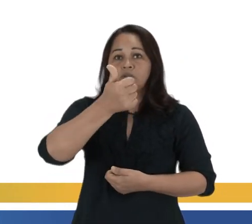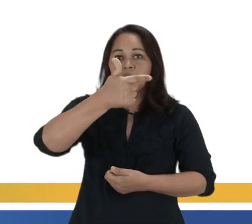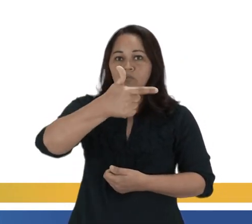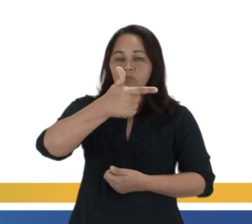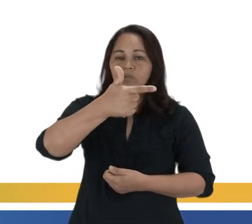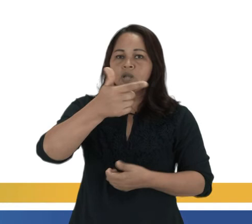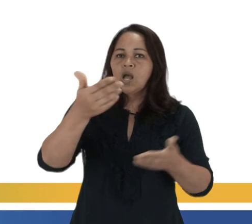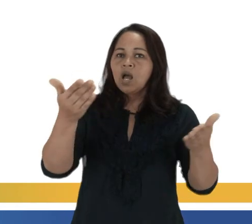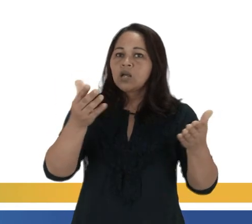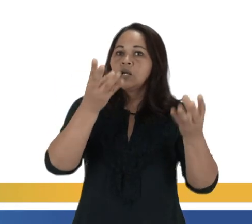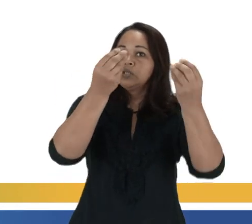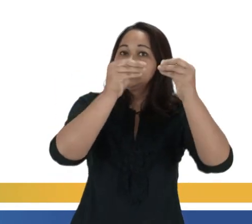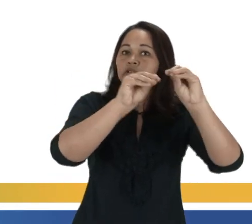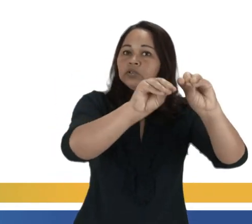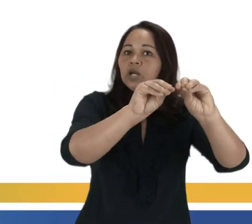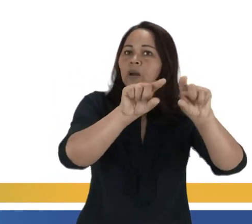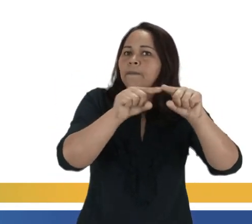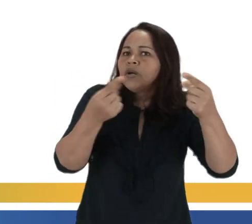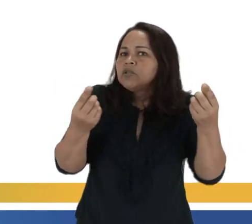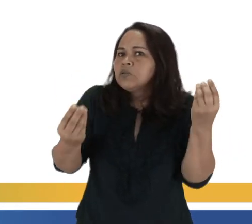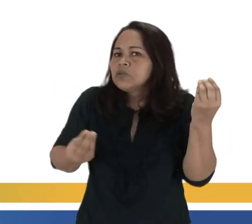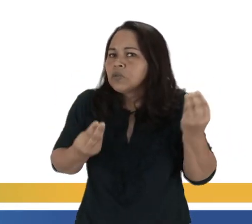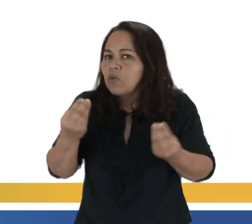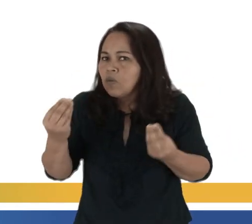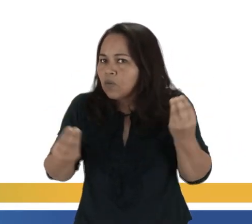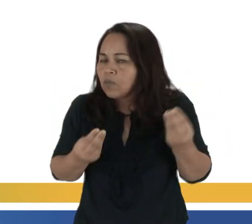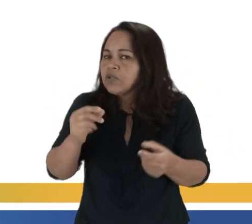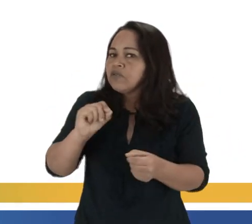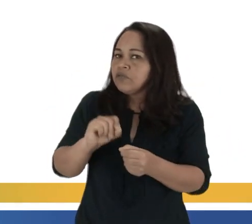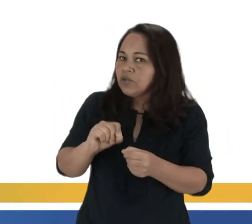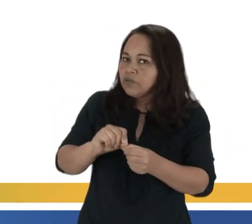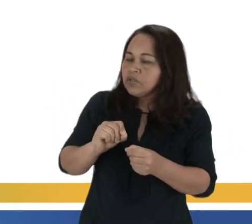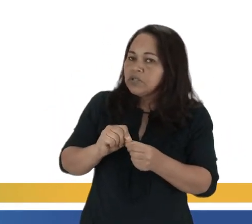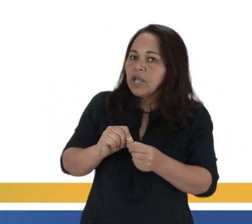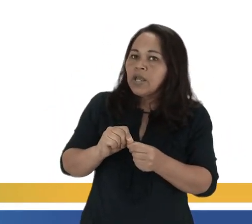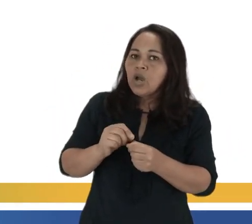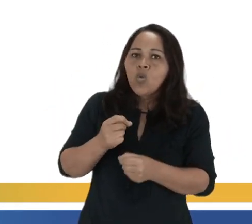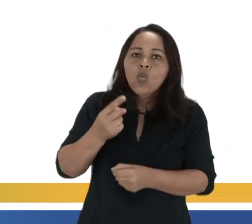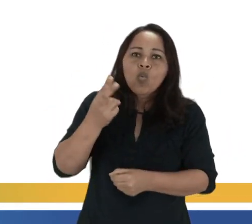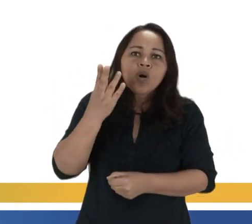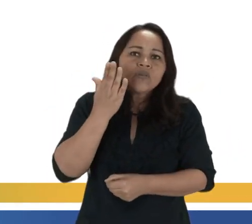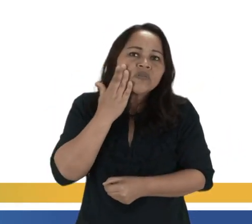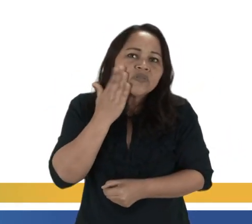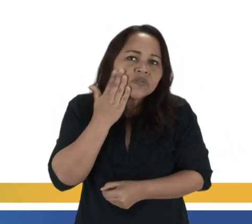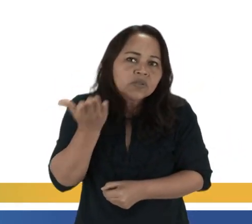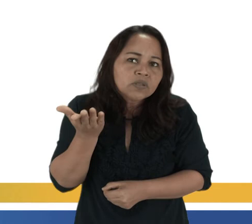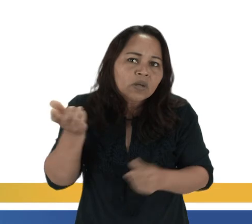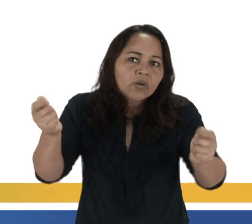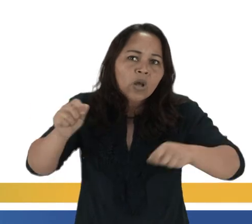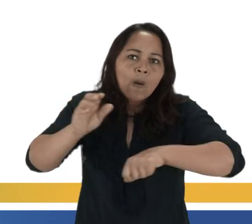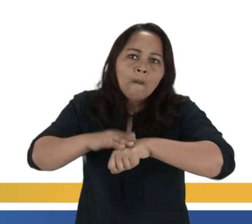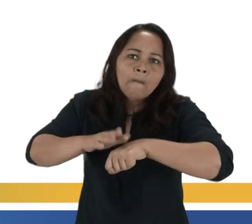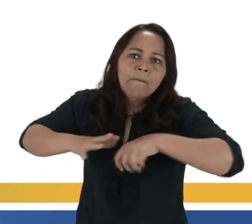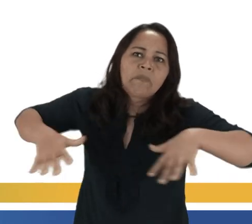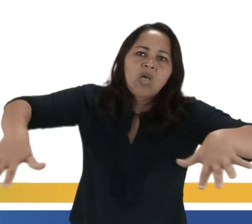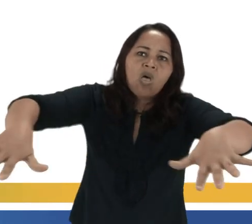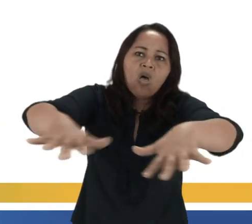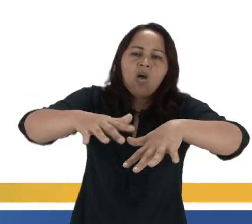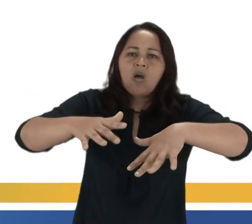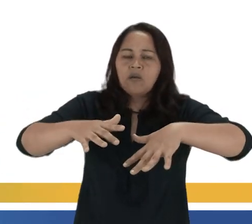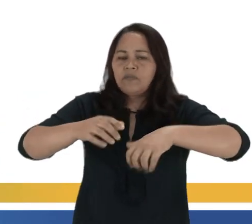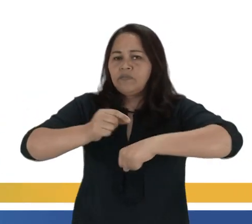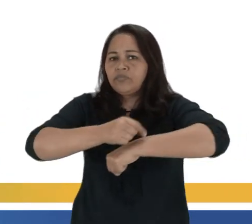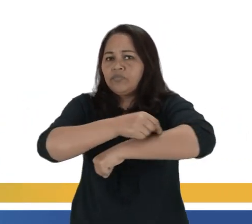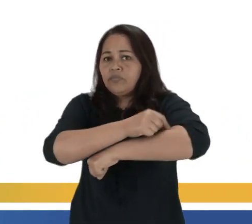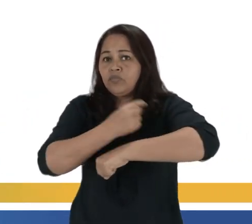precisamos descobrir qual é a posição desse termo, ou seja, em quantos dias todos esses alunos estariam contaminados, tá bom? Temos